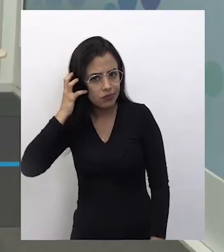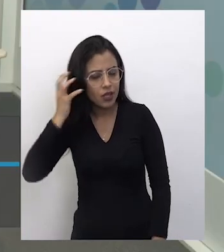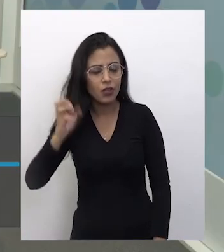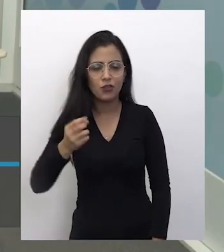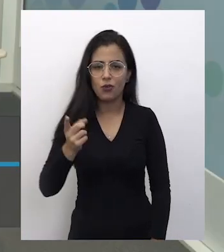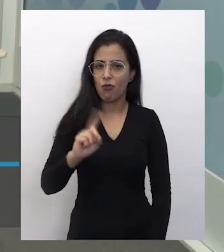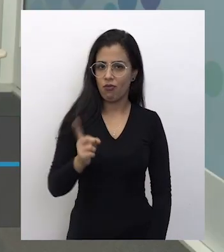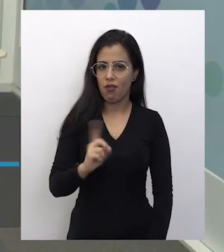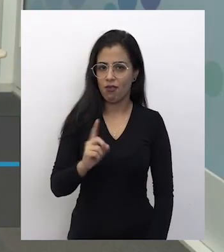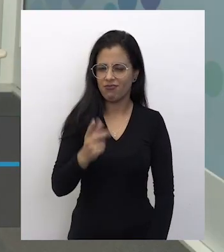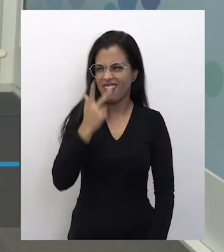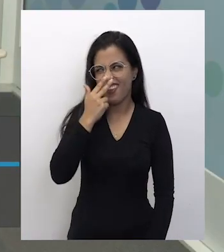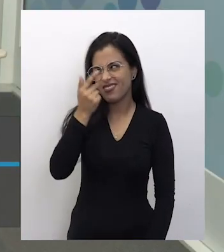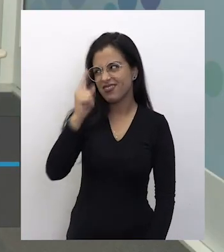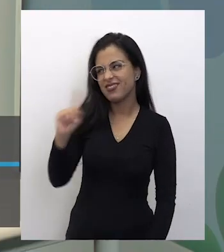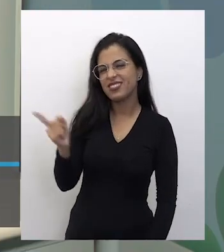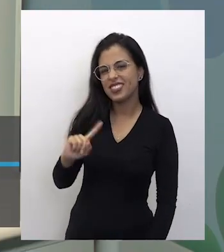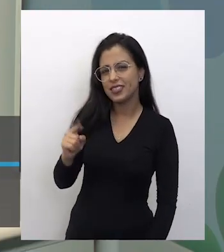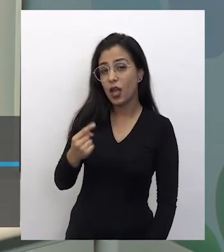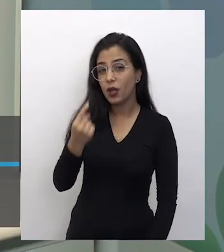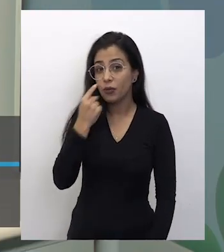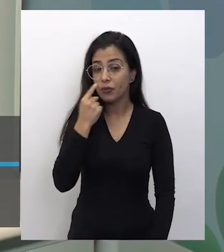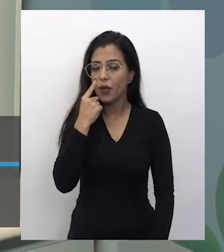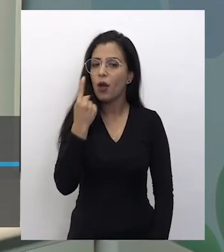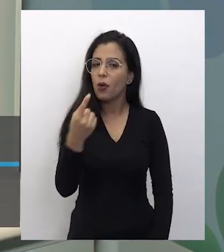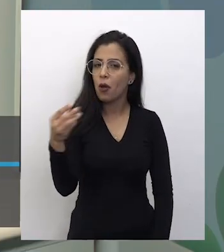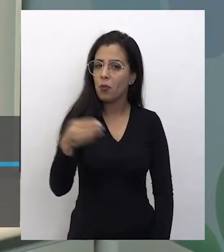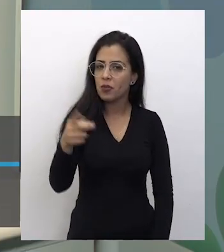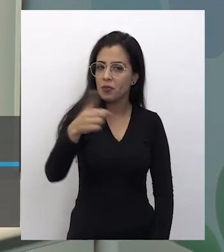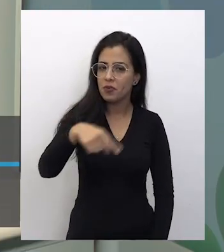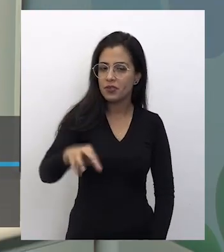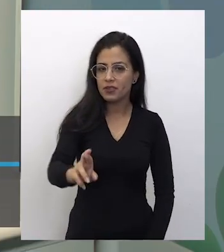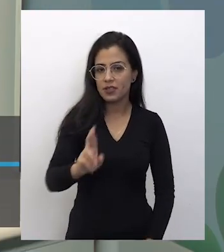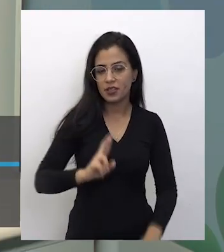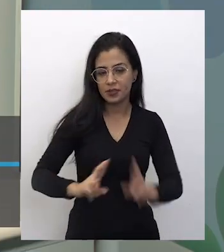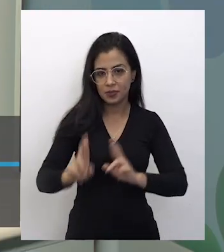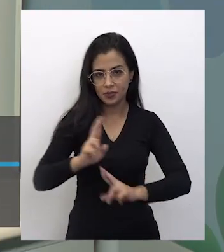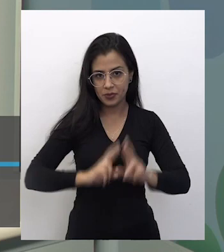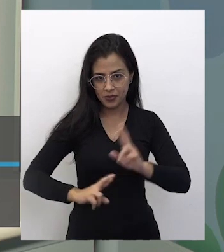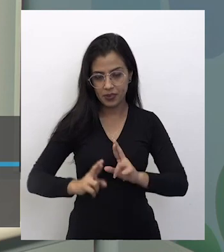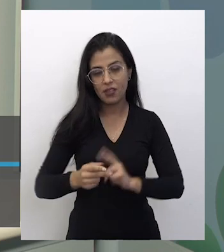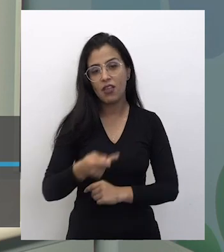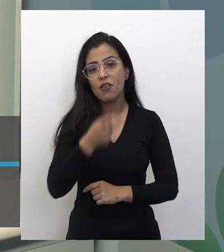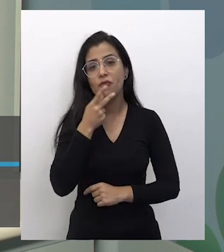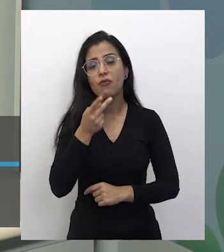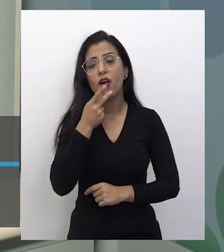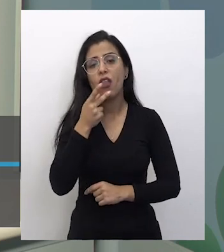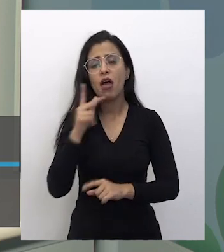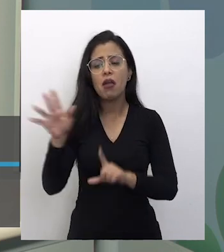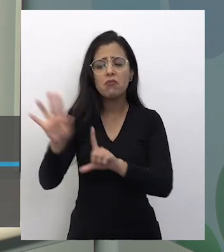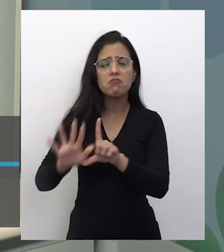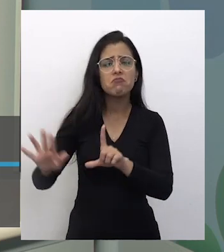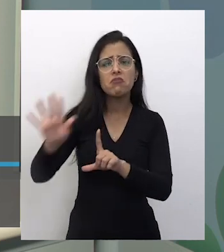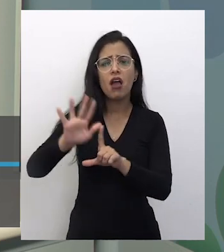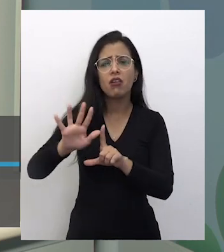Não, parece que não, né? Então vamos lá, um Outra minuto para geração. vocês aí responderem aí e falarem sobre essa imagem e como vocês